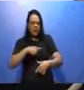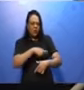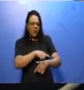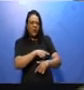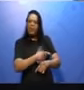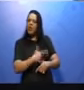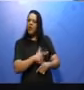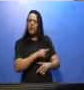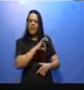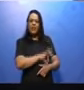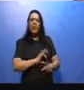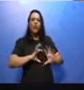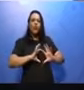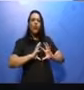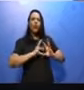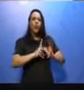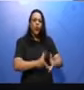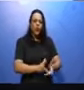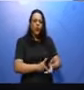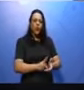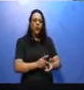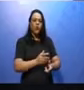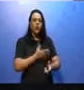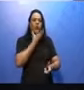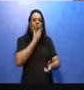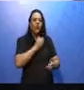Outro exemplo. Aqui,